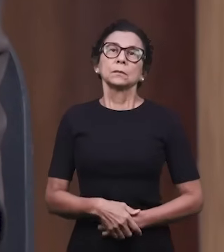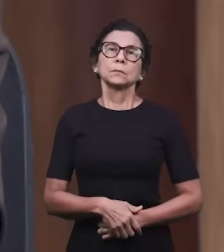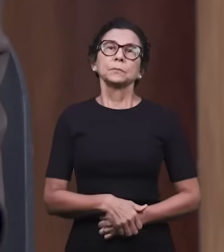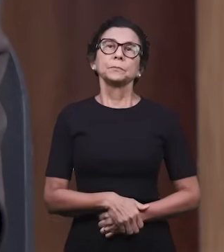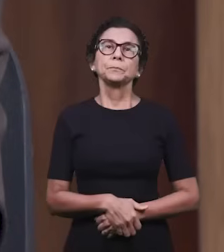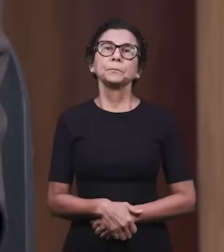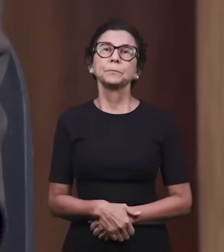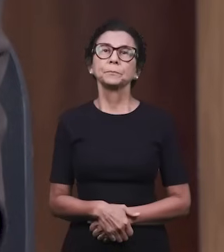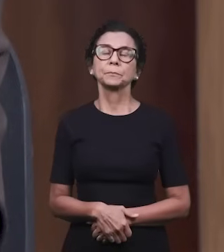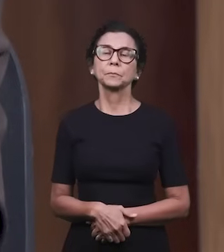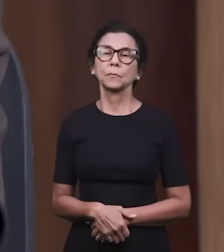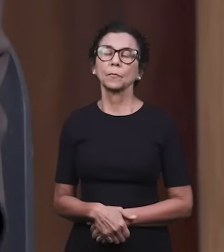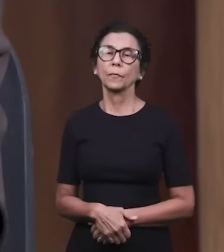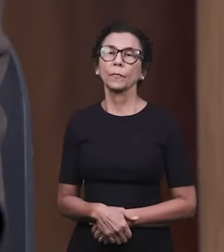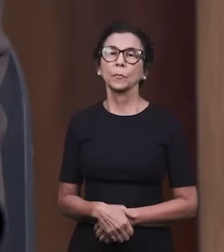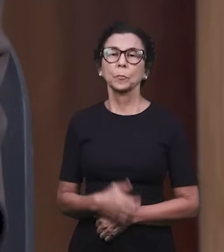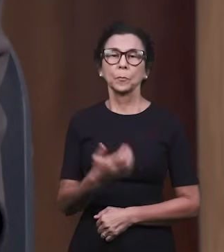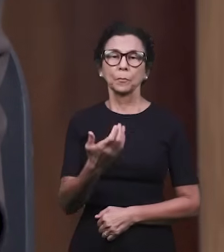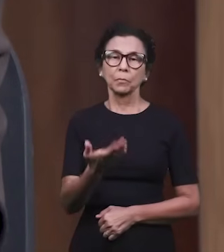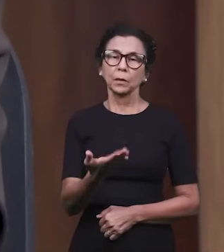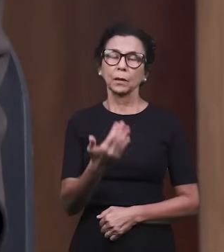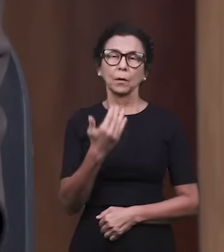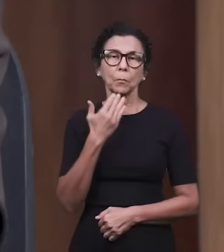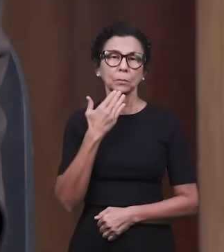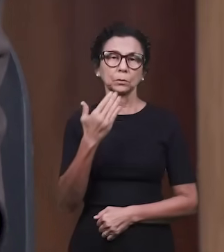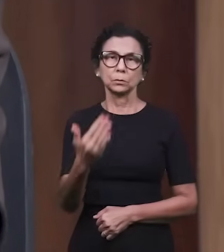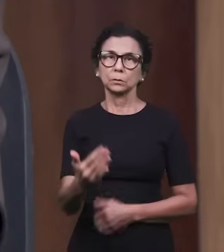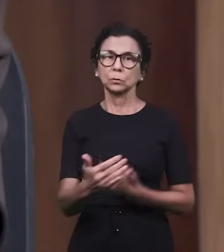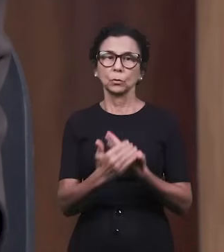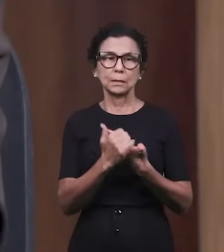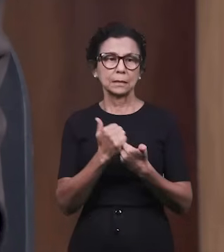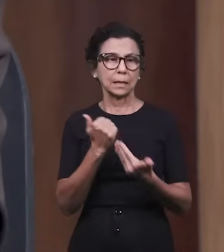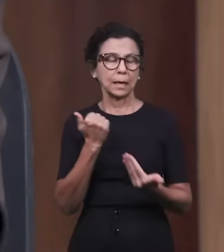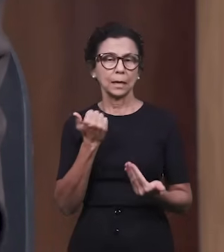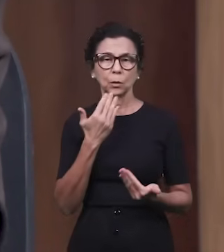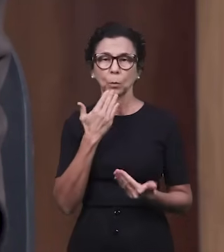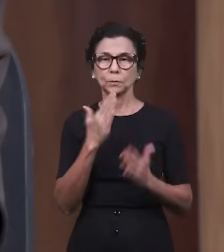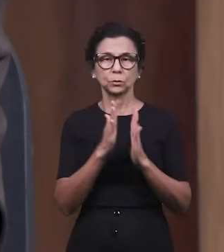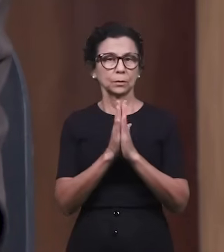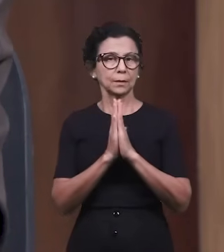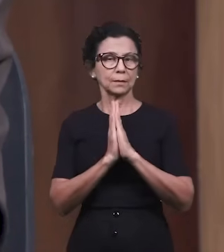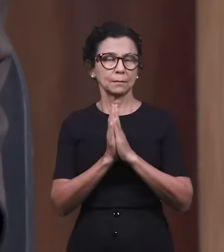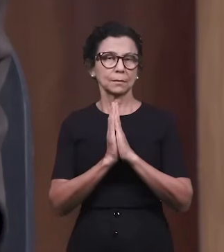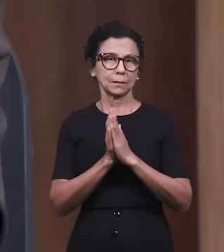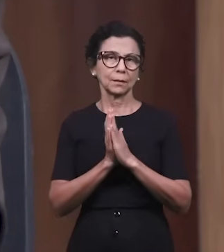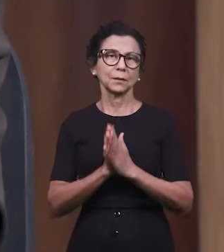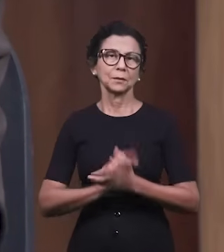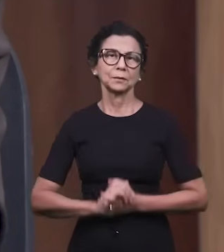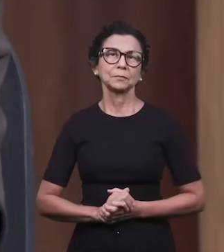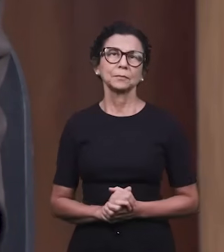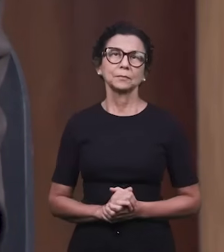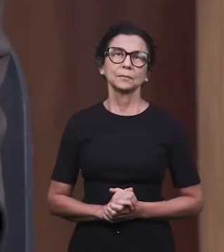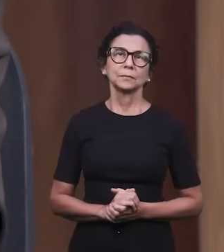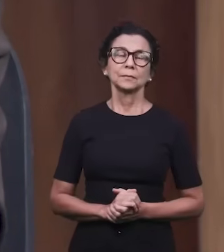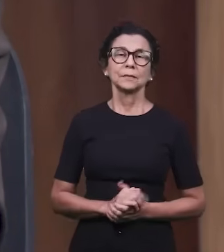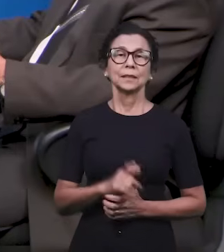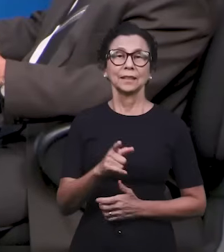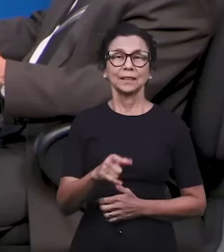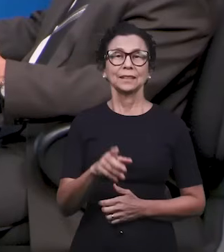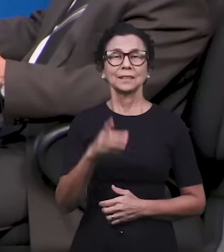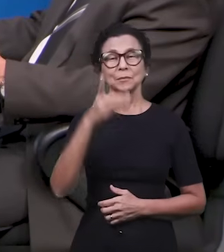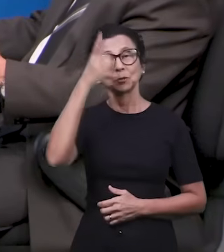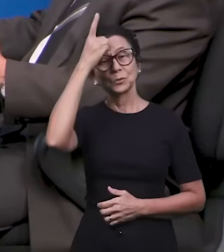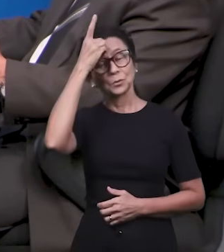irmão para receber ali alguma orientação, pedir oração, né? Ele sempre tinha um dom espiritual para entregar,